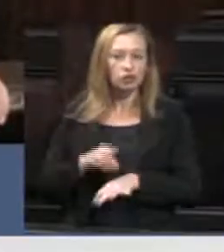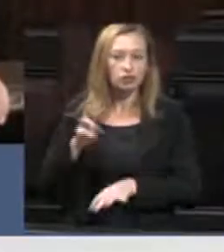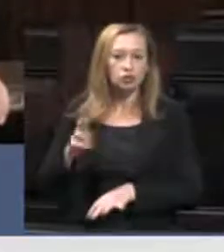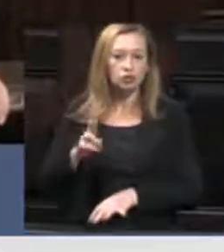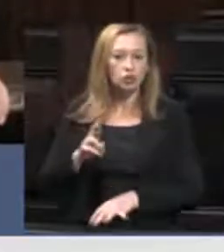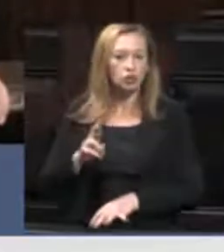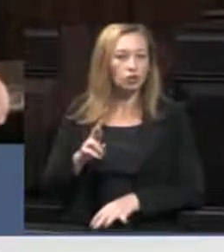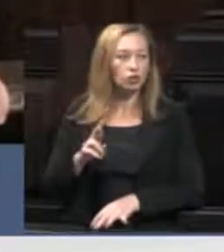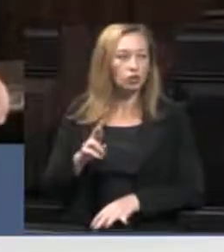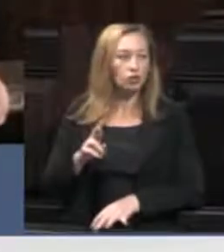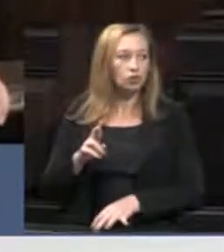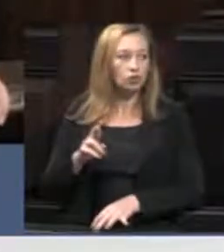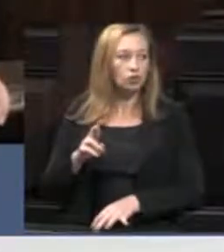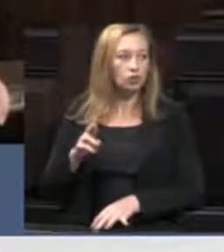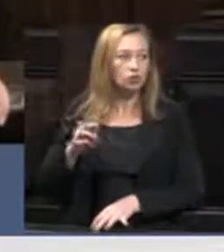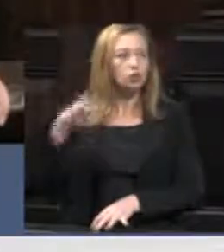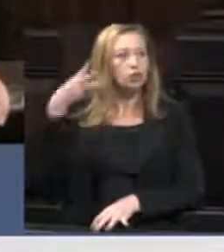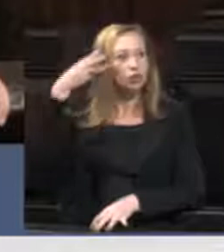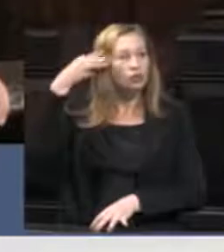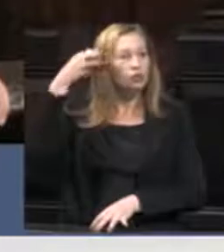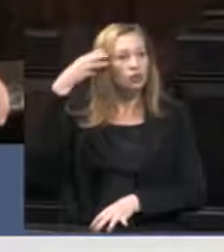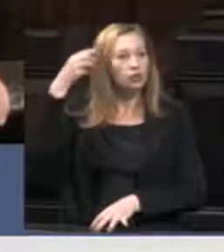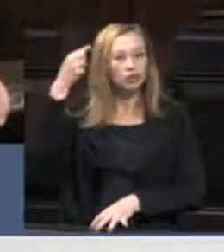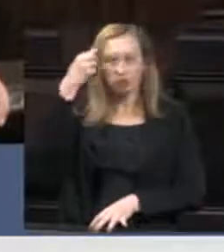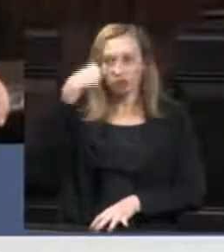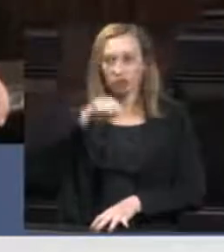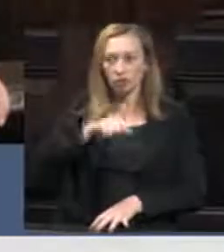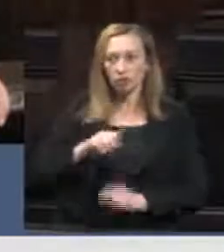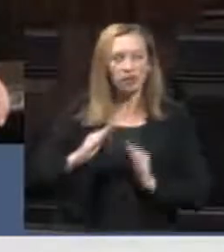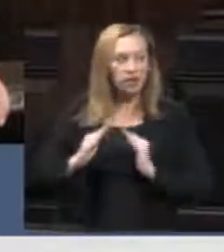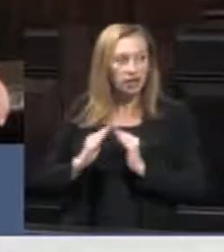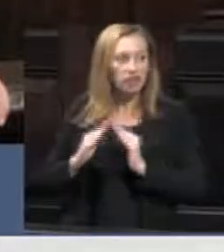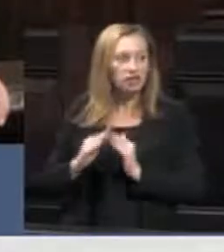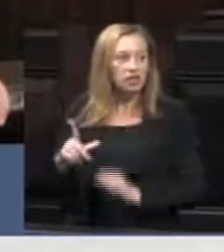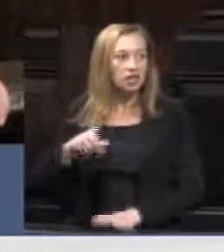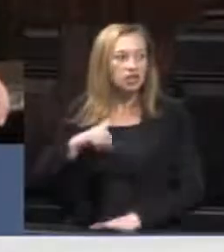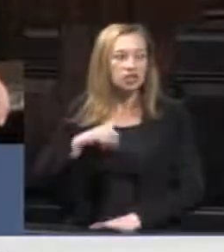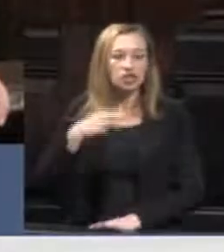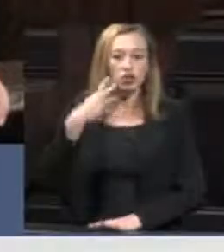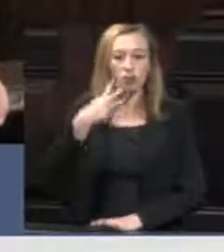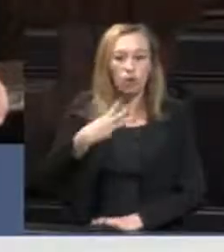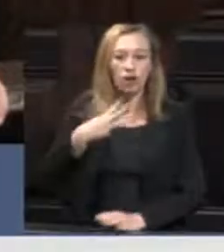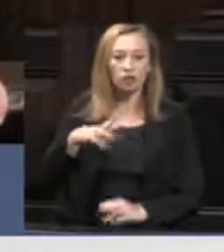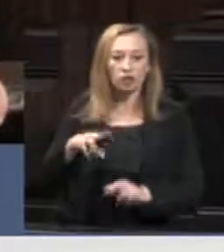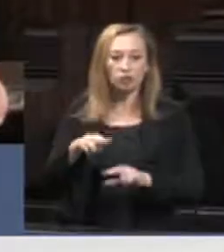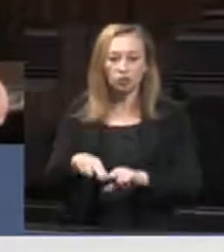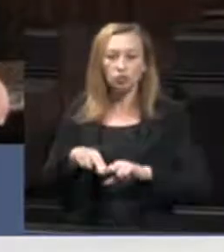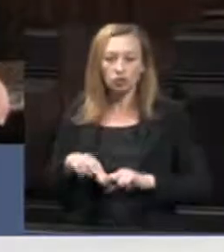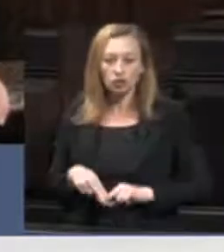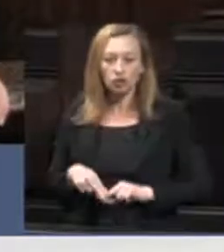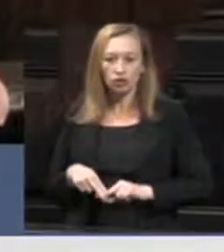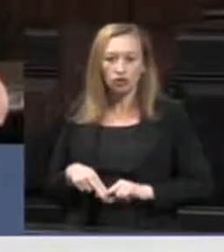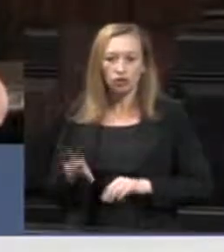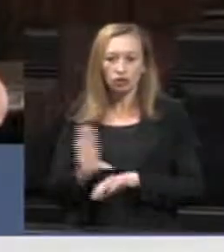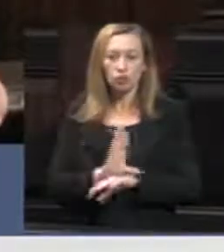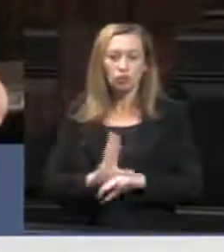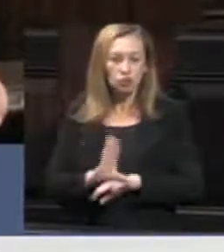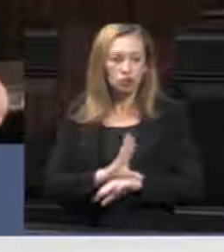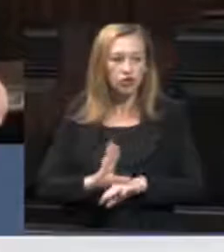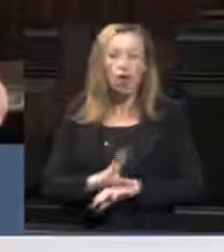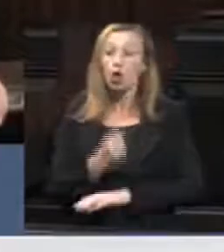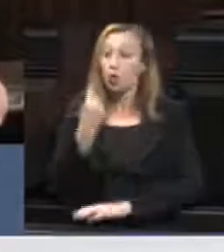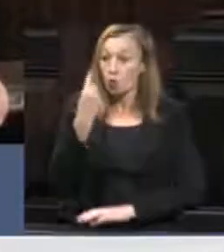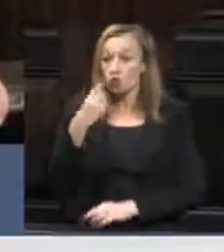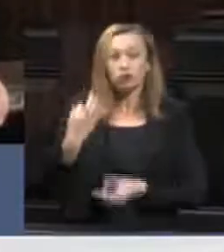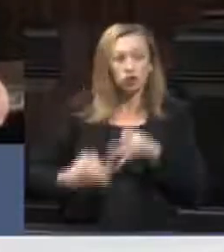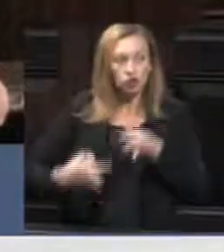Wilson, mandou para casa. Tinha 4 razões de inconstitucionalidade. Um juiz